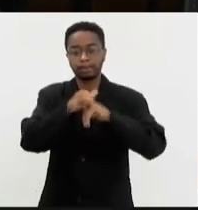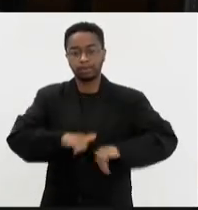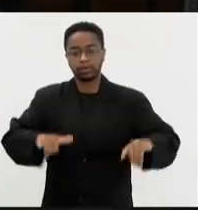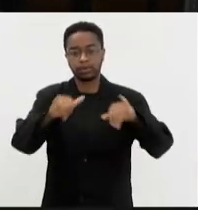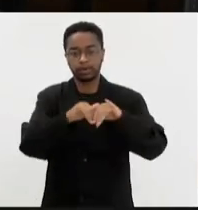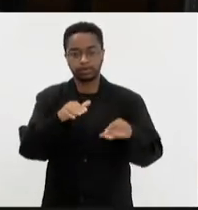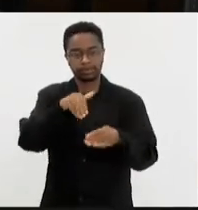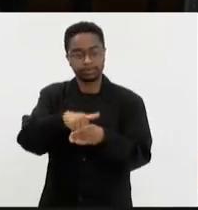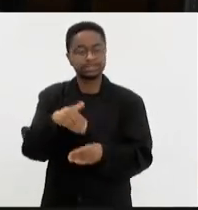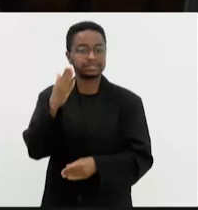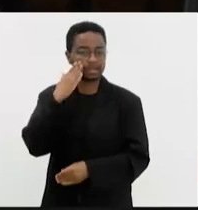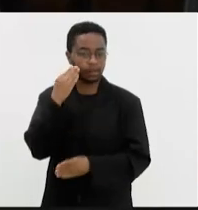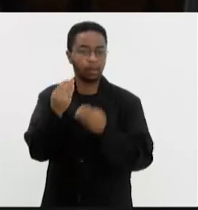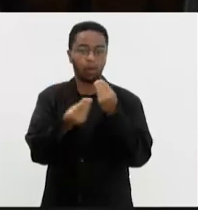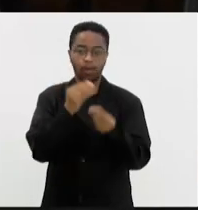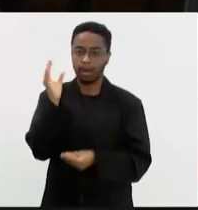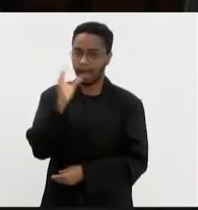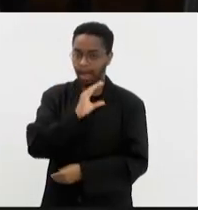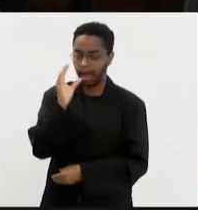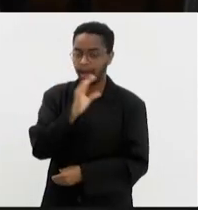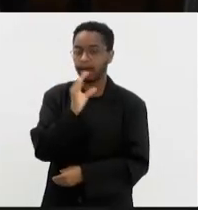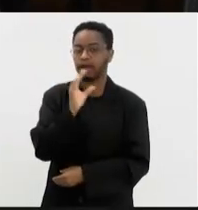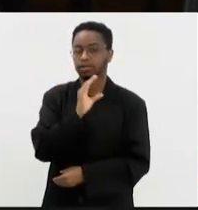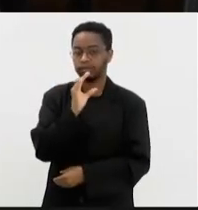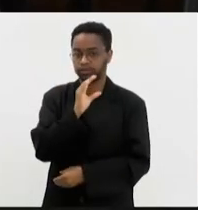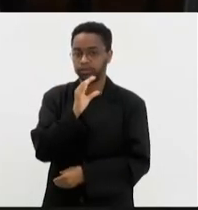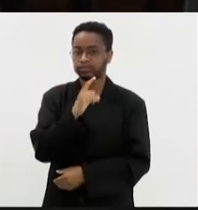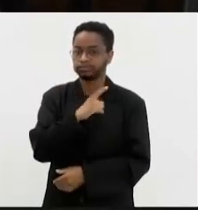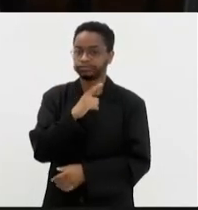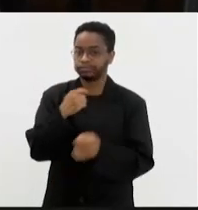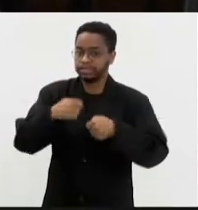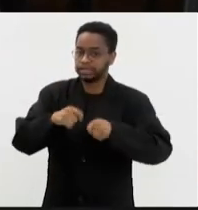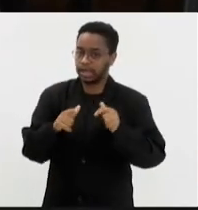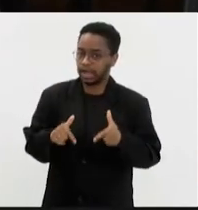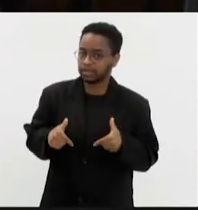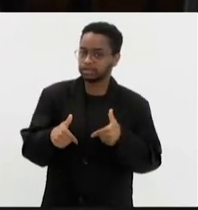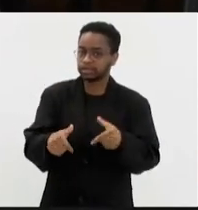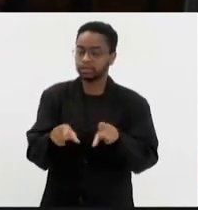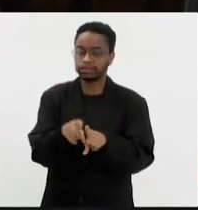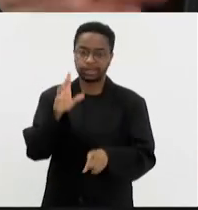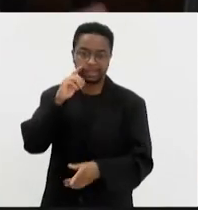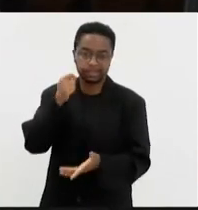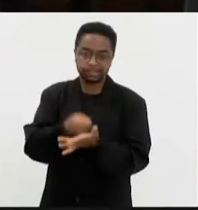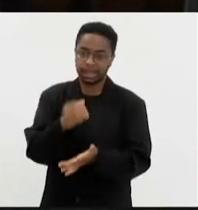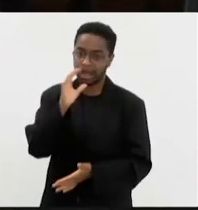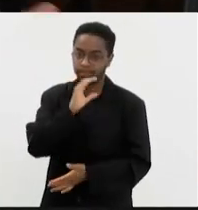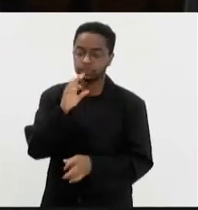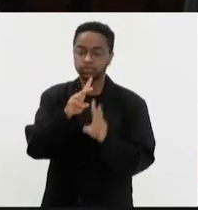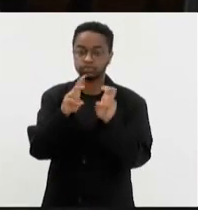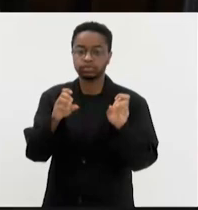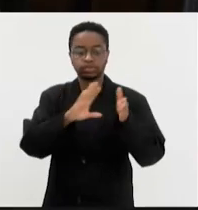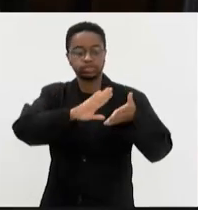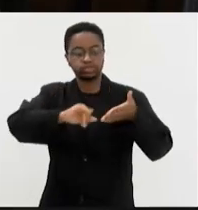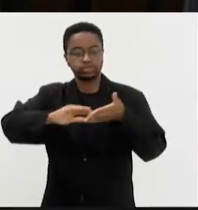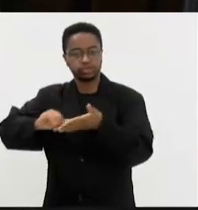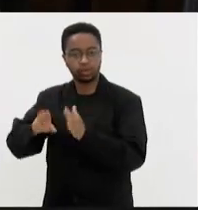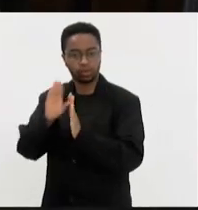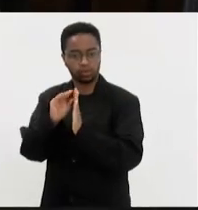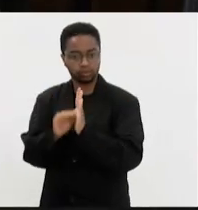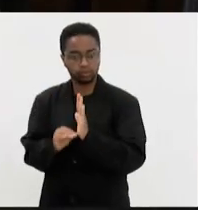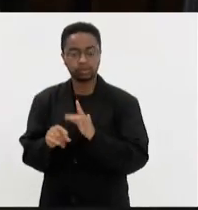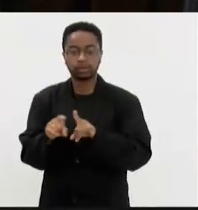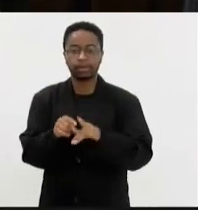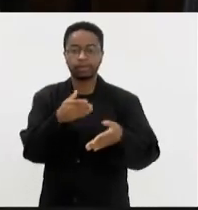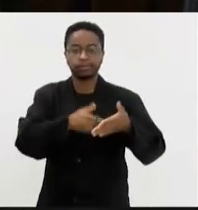dinâmica e veloz é a eh o enfrentamento e as decisões sobre retirada de conteúdos sobre o